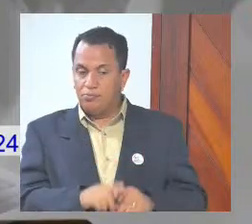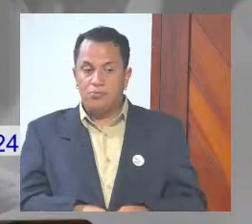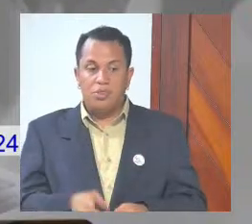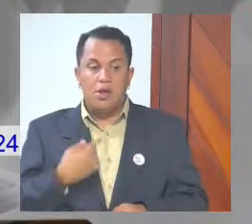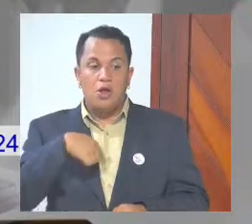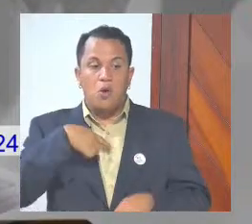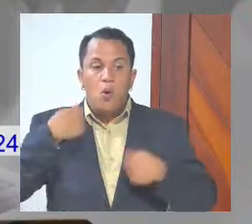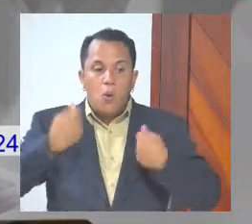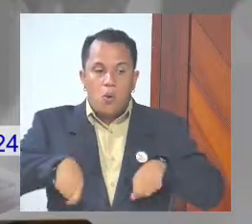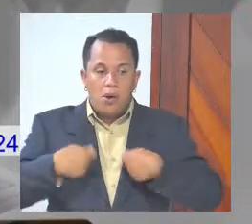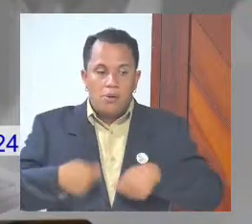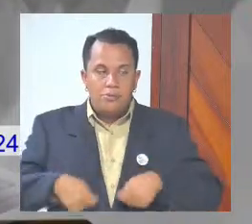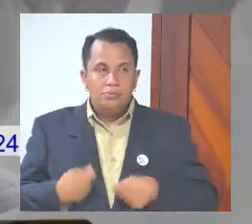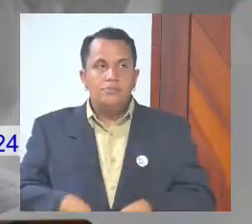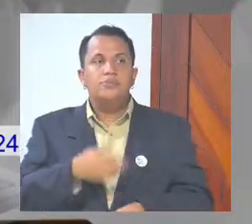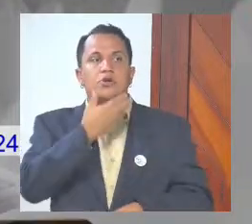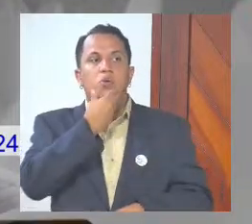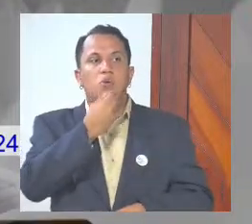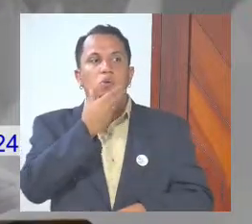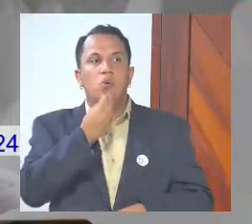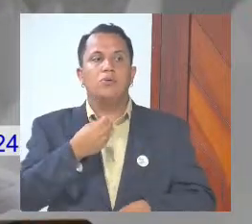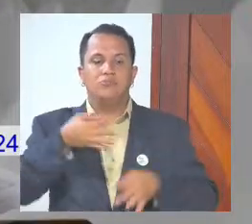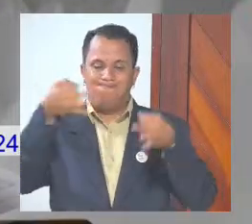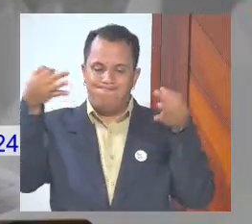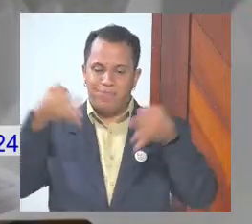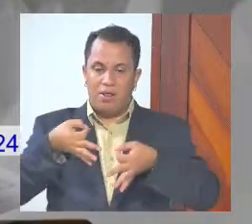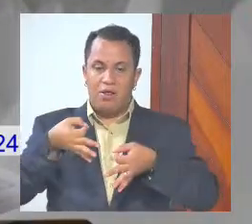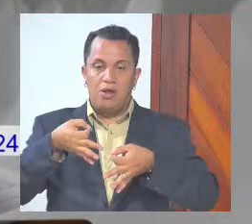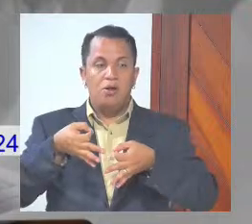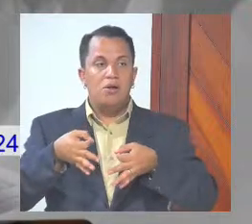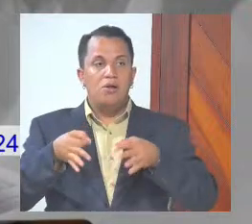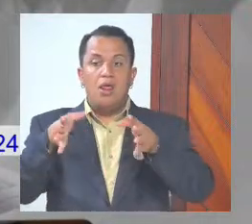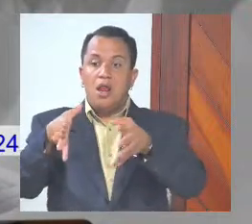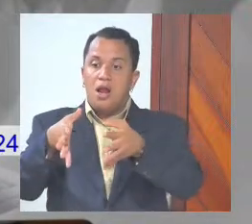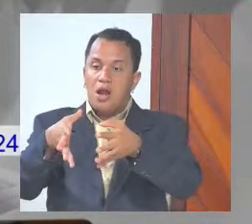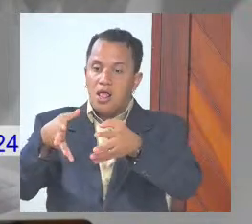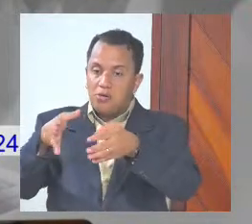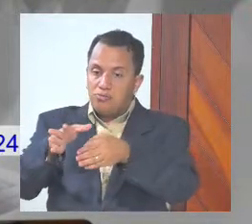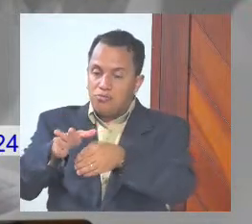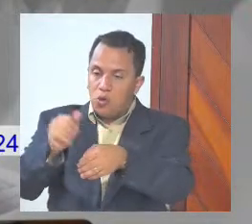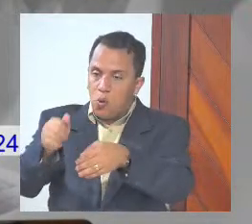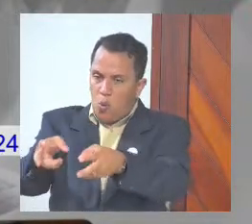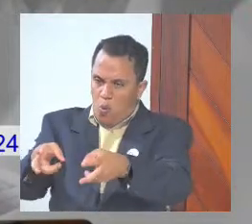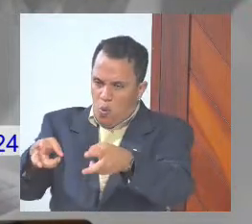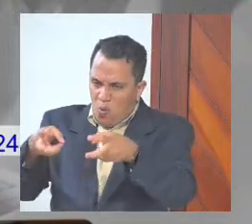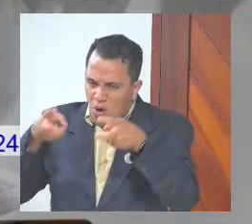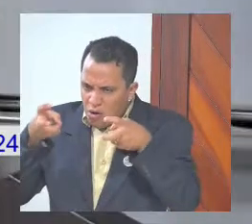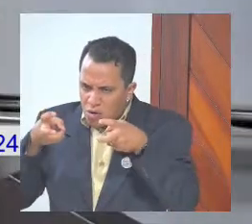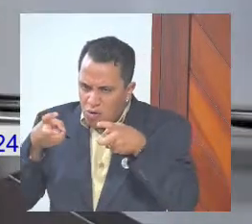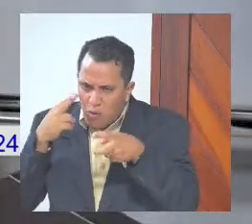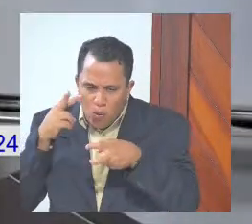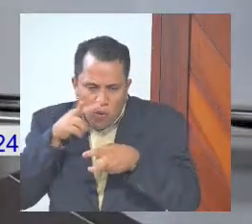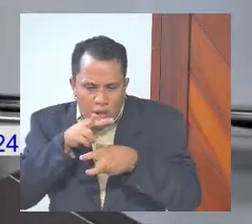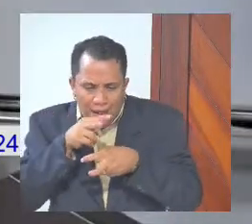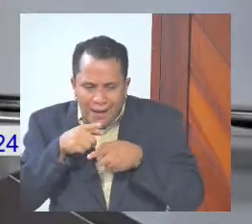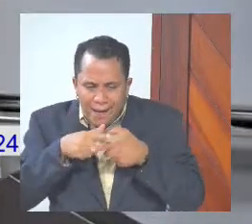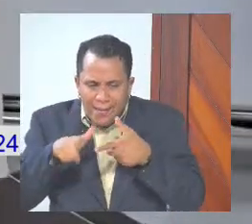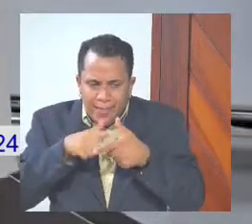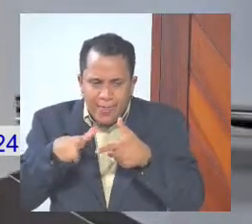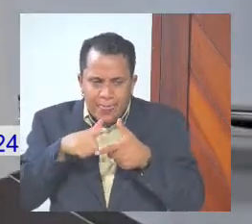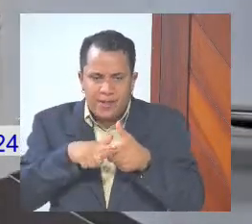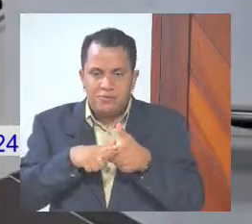nós precisamos de homens que chamem a responsabilidade para si.